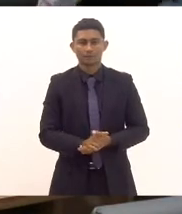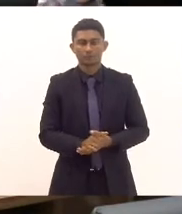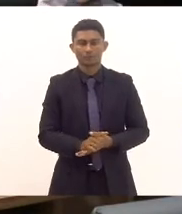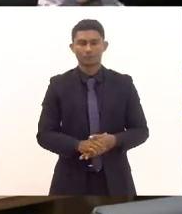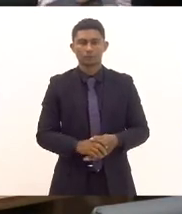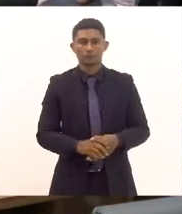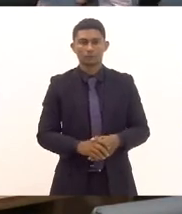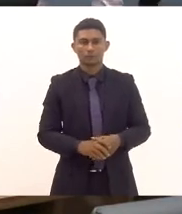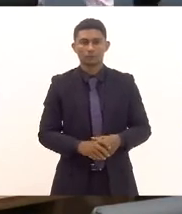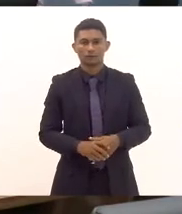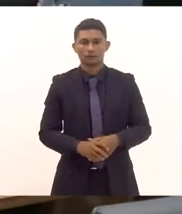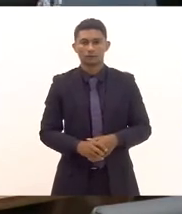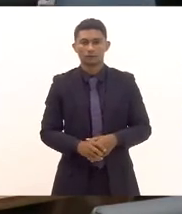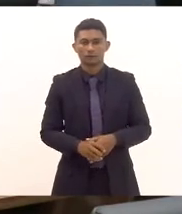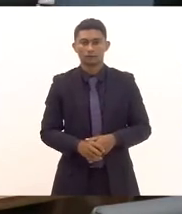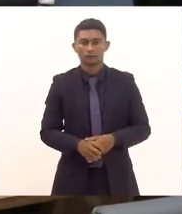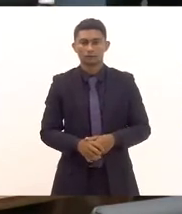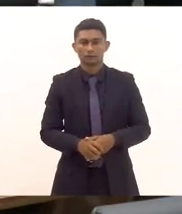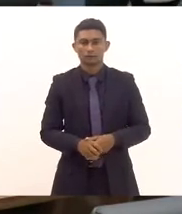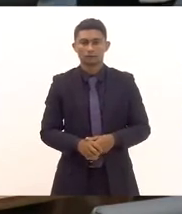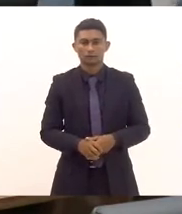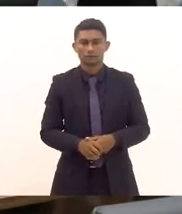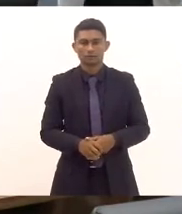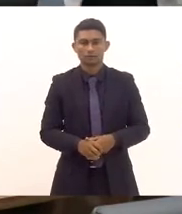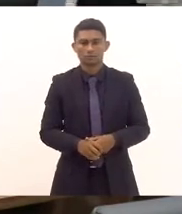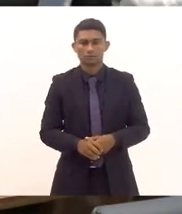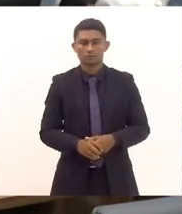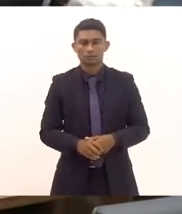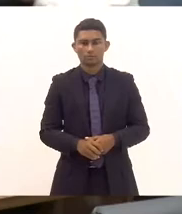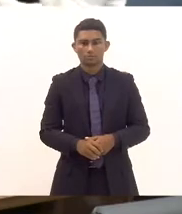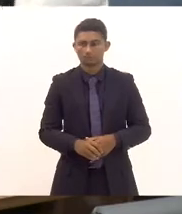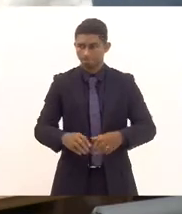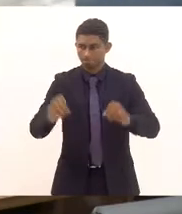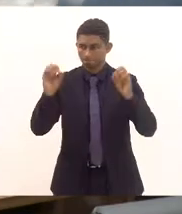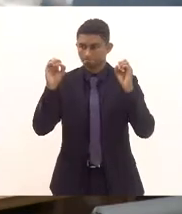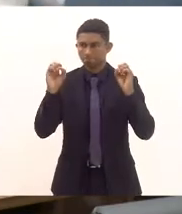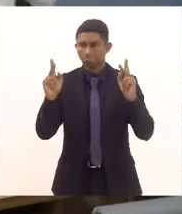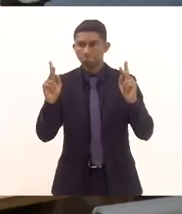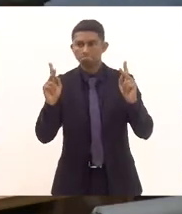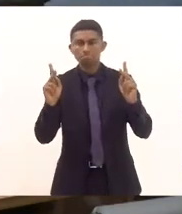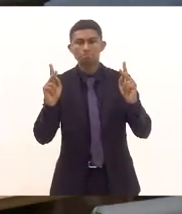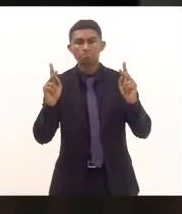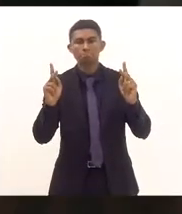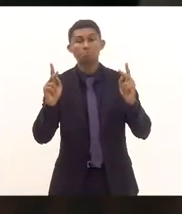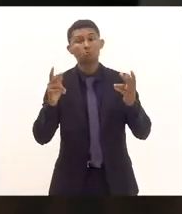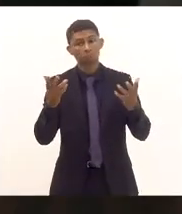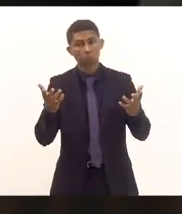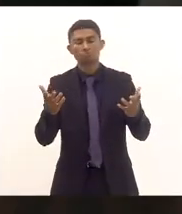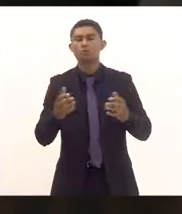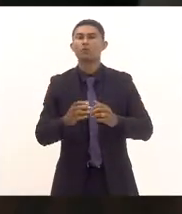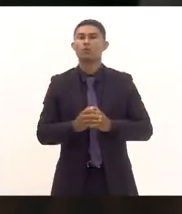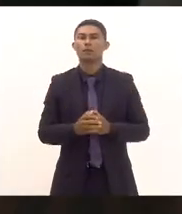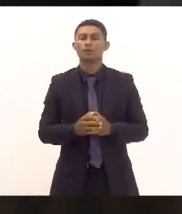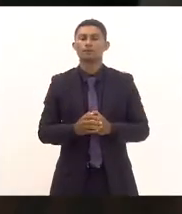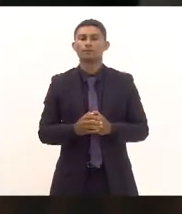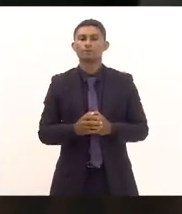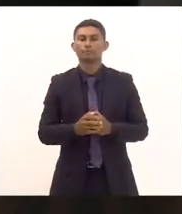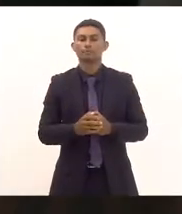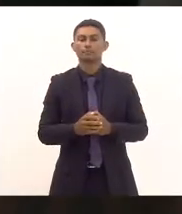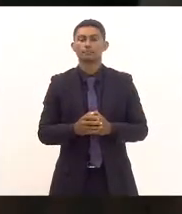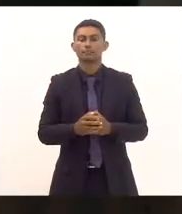E aí Oi ok bom então vamos lá